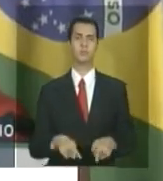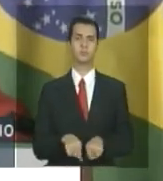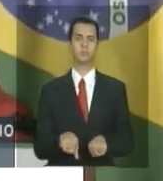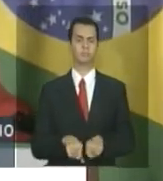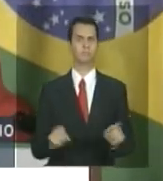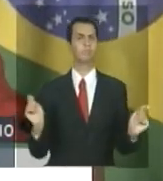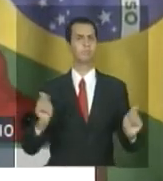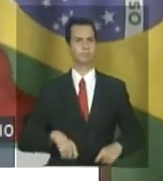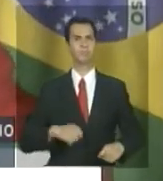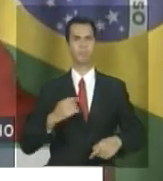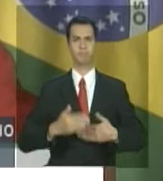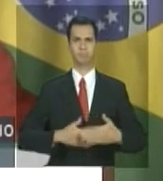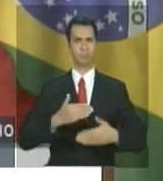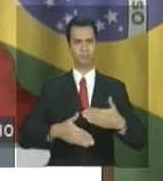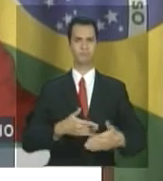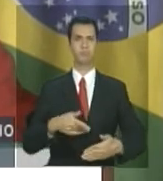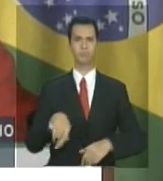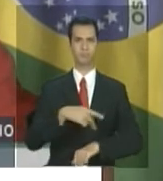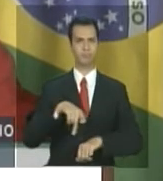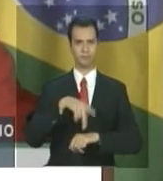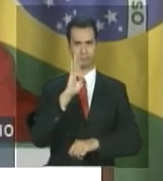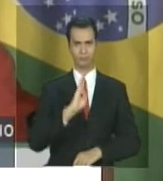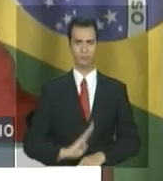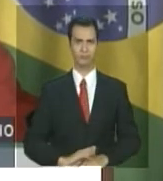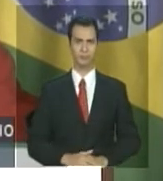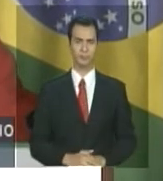capacidade de crescimento da economia do nosso país.